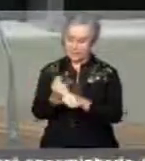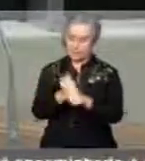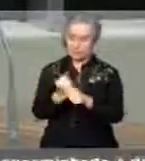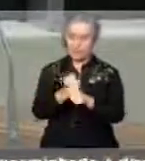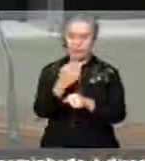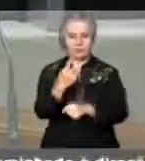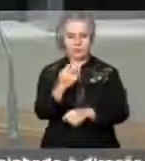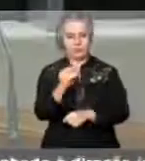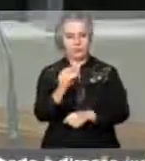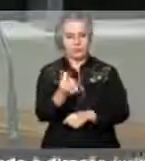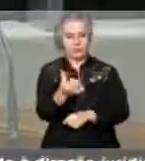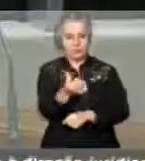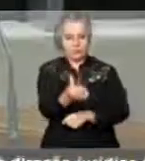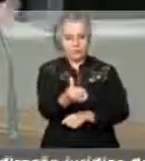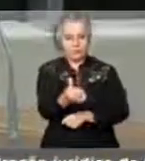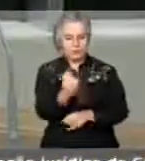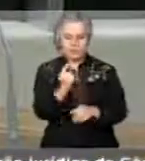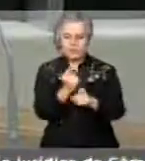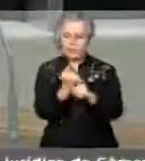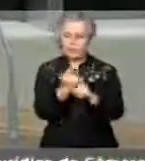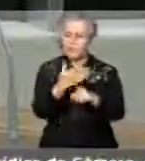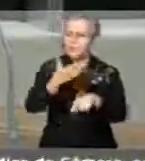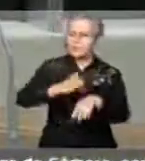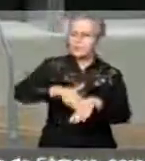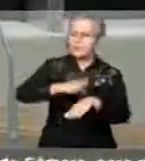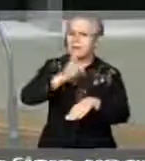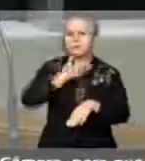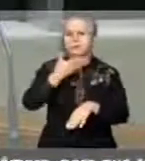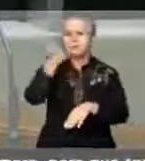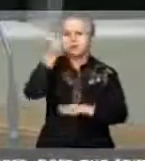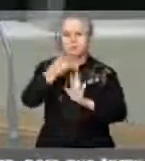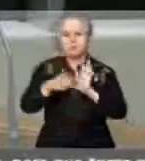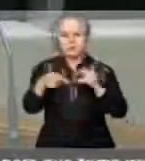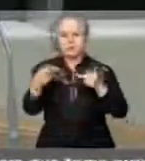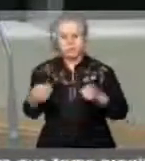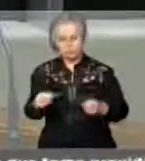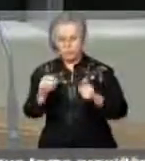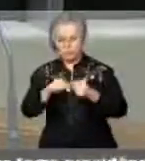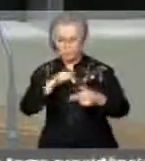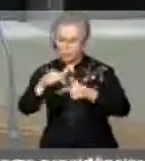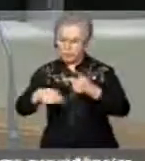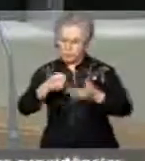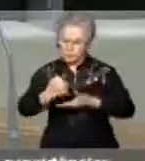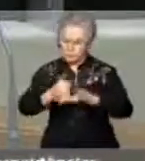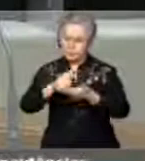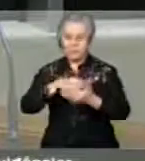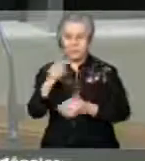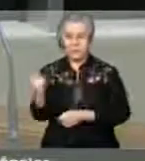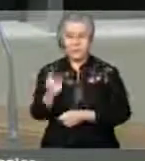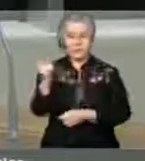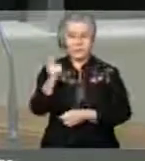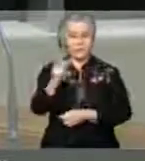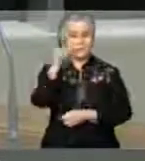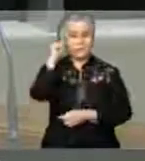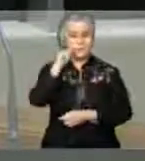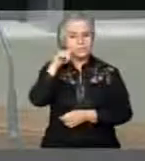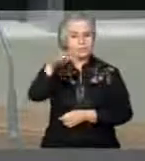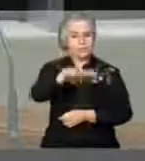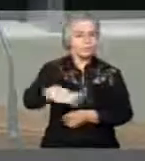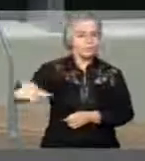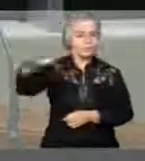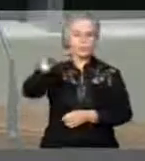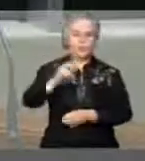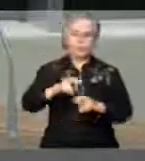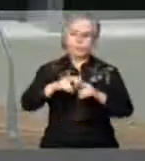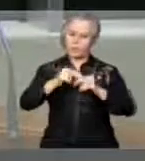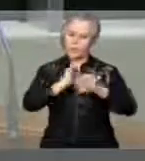2016 encontre mais e melhores programas e ações que visem a valorização do gênero feminino, não por motivos